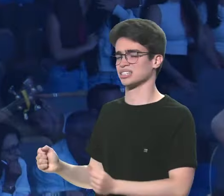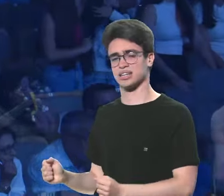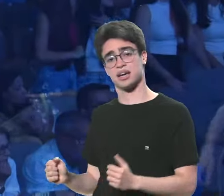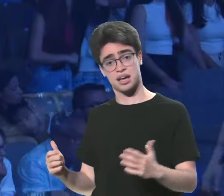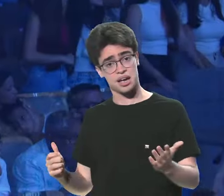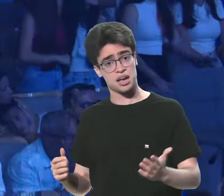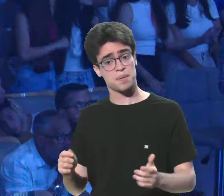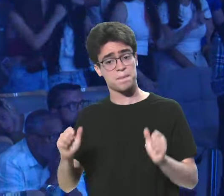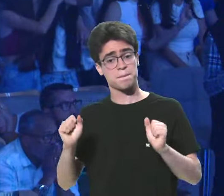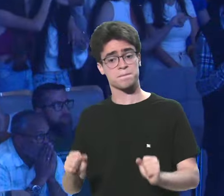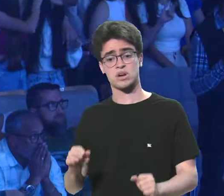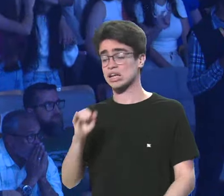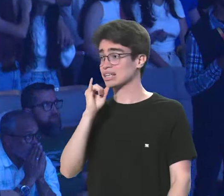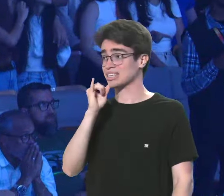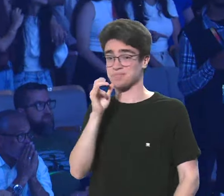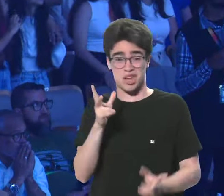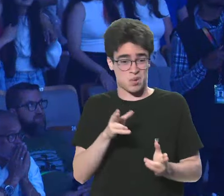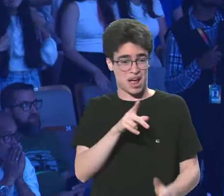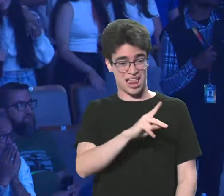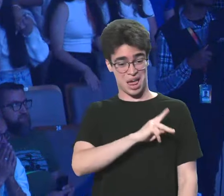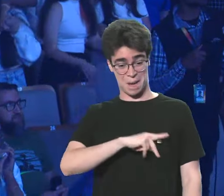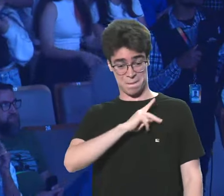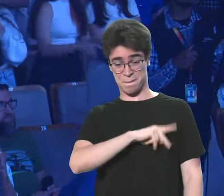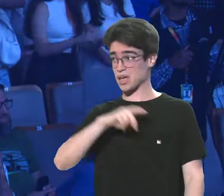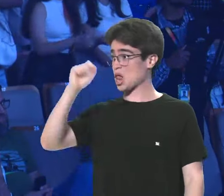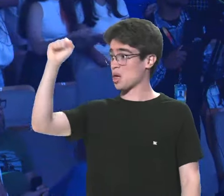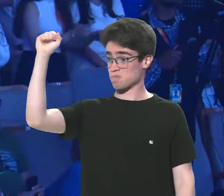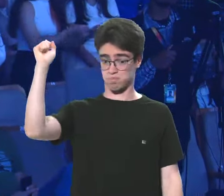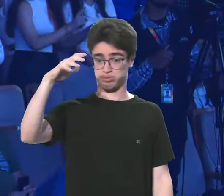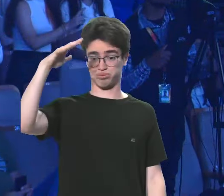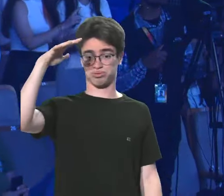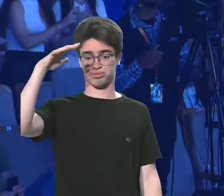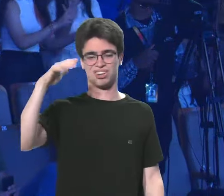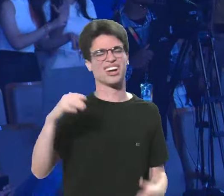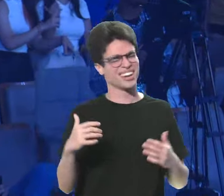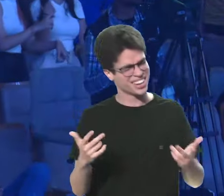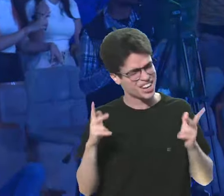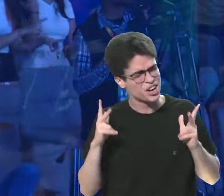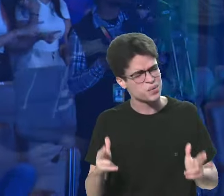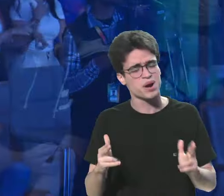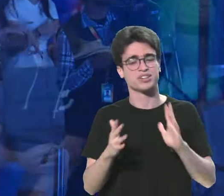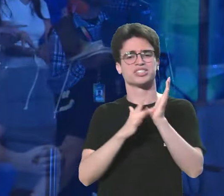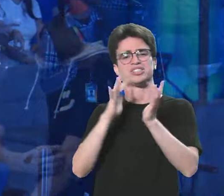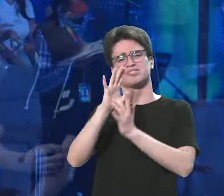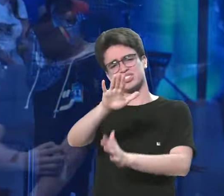sendo a grande luz no meio do dia Jesus está te